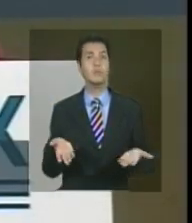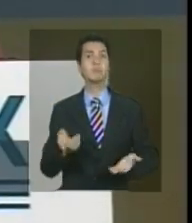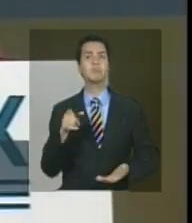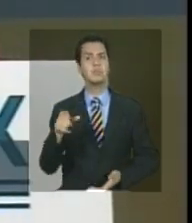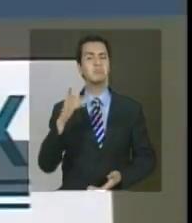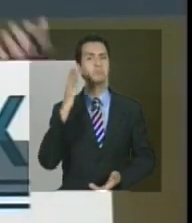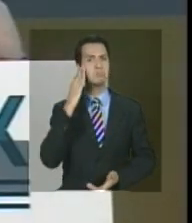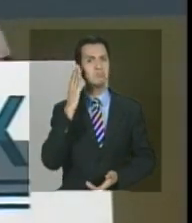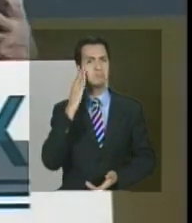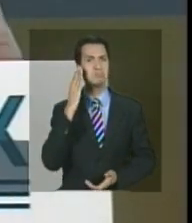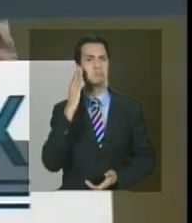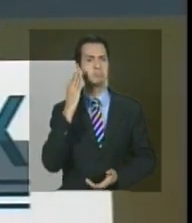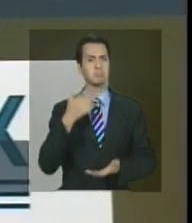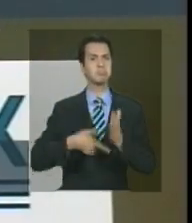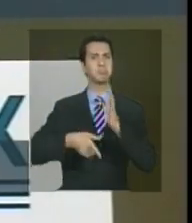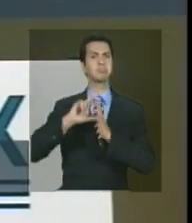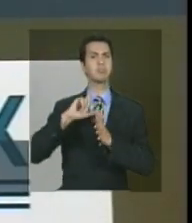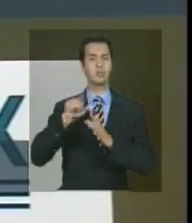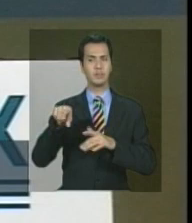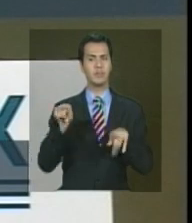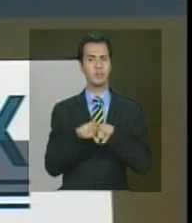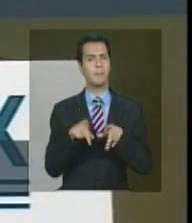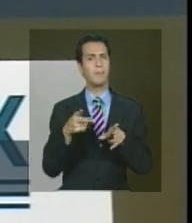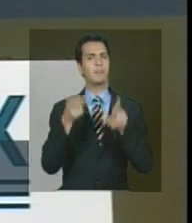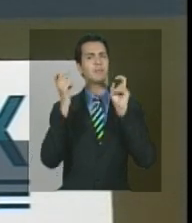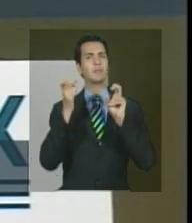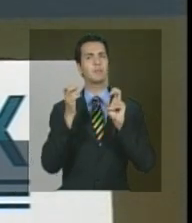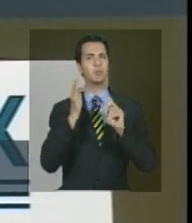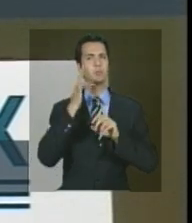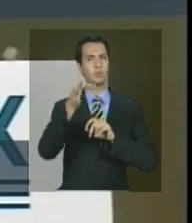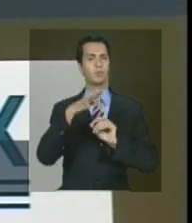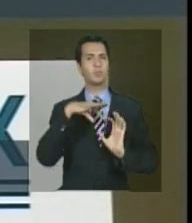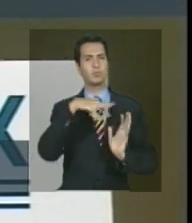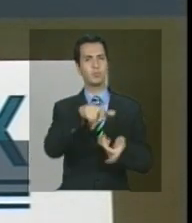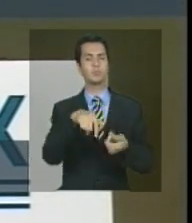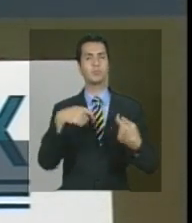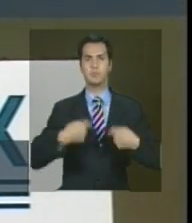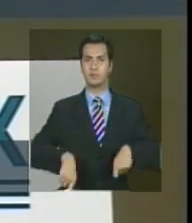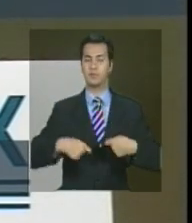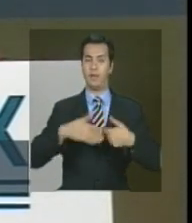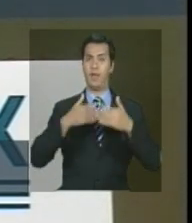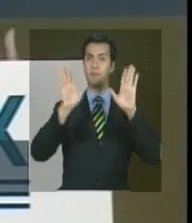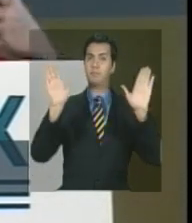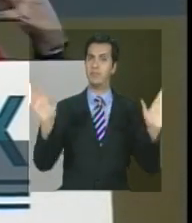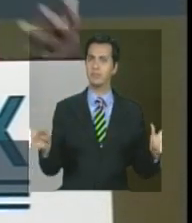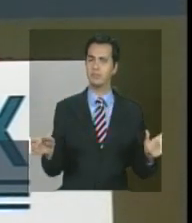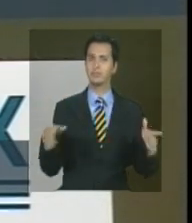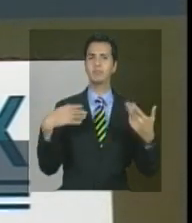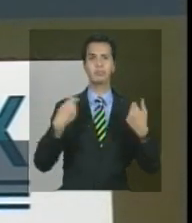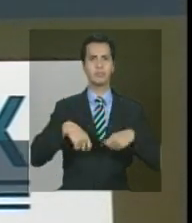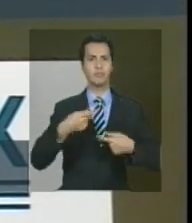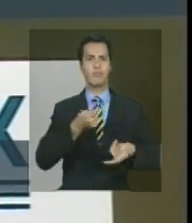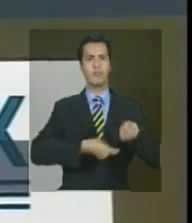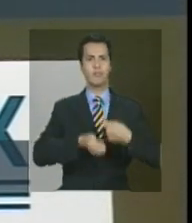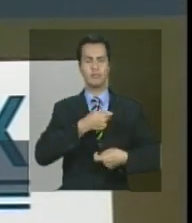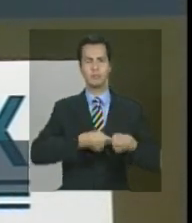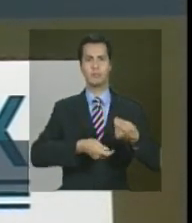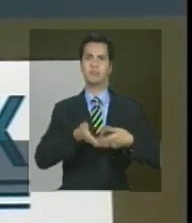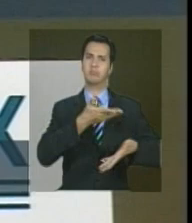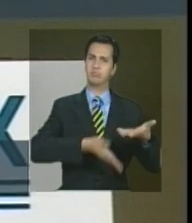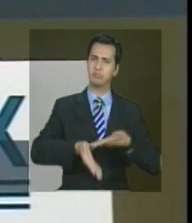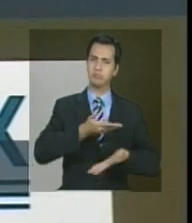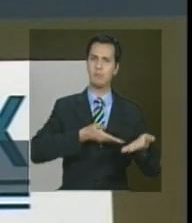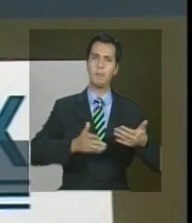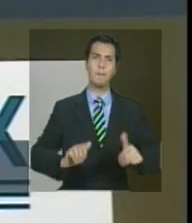nós um compromisso com uma abertura maior, com uma relação